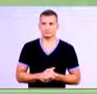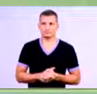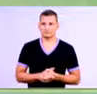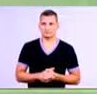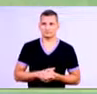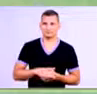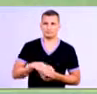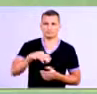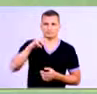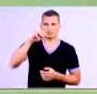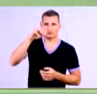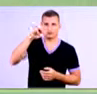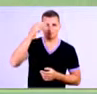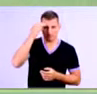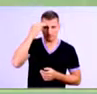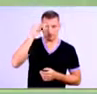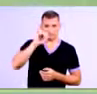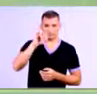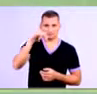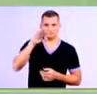A memória intermediária,